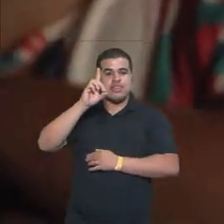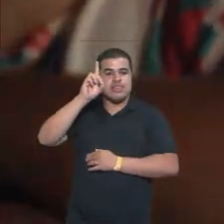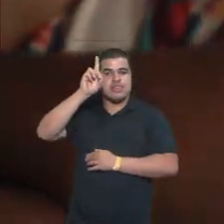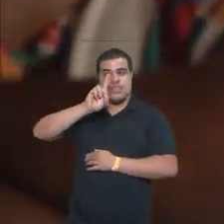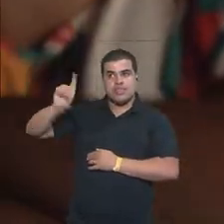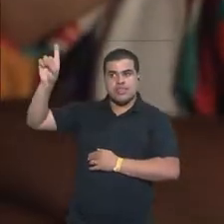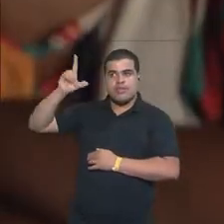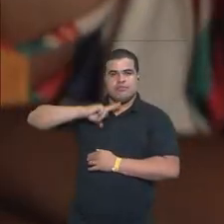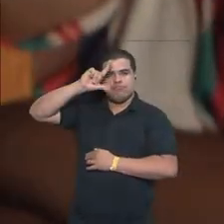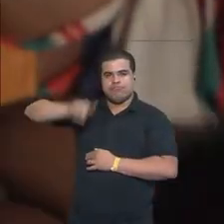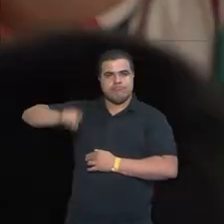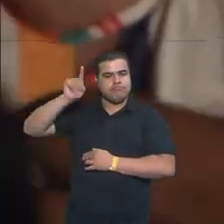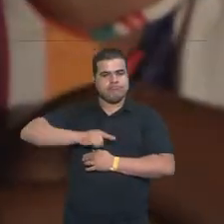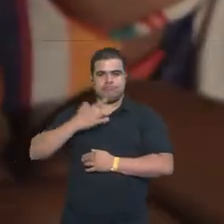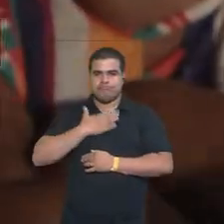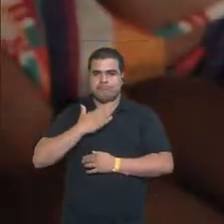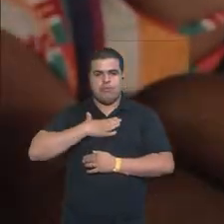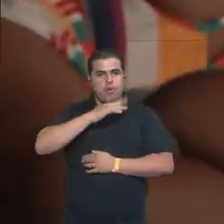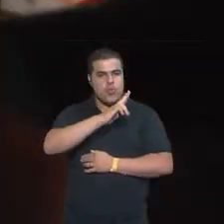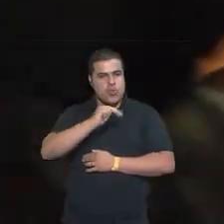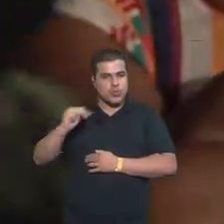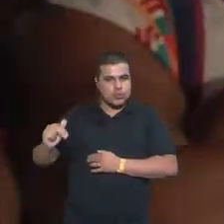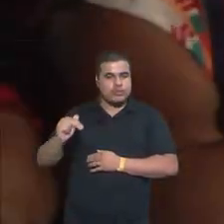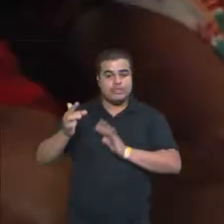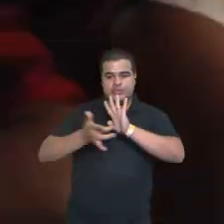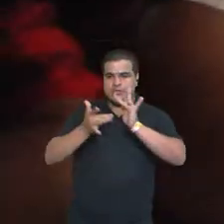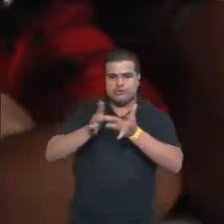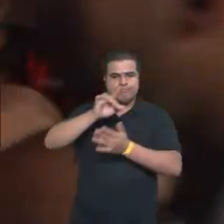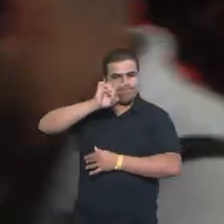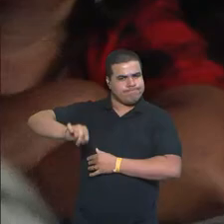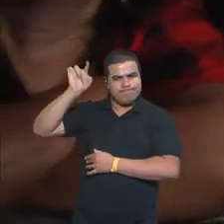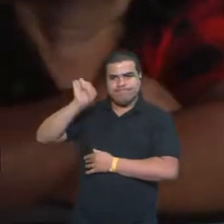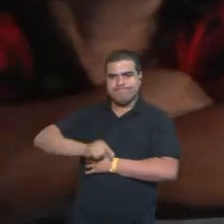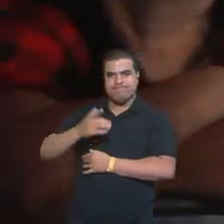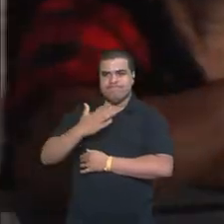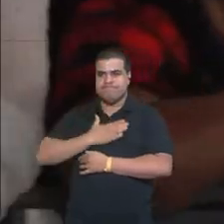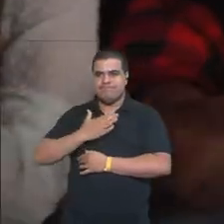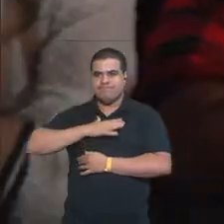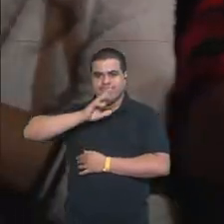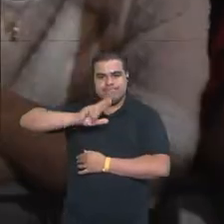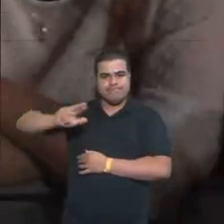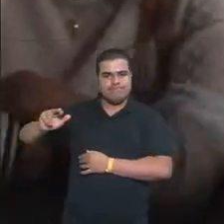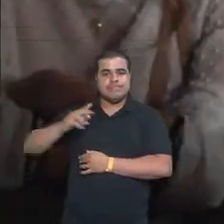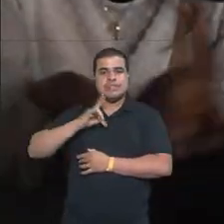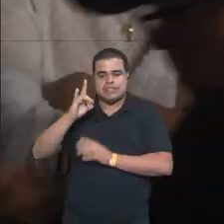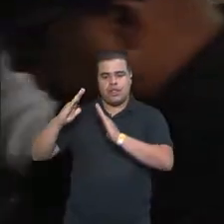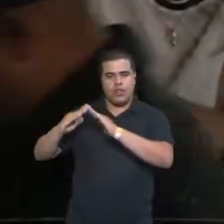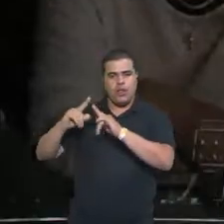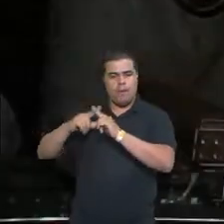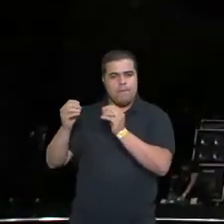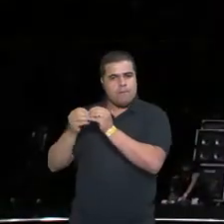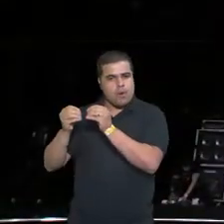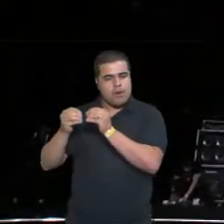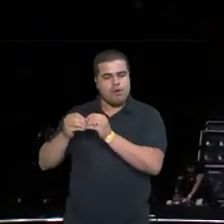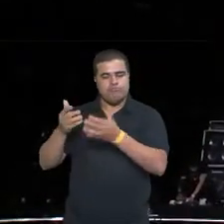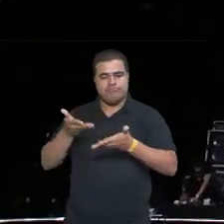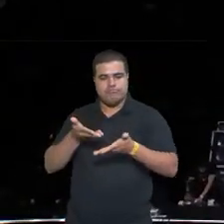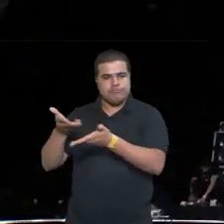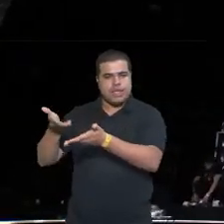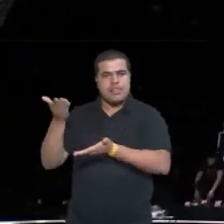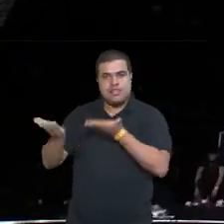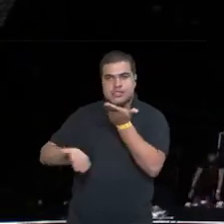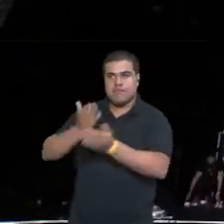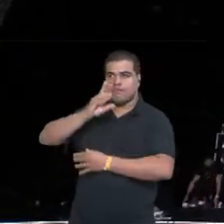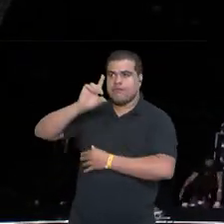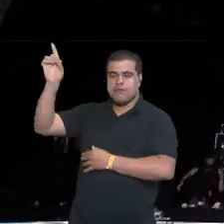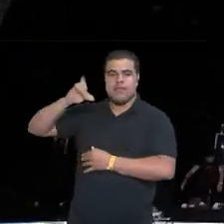desistiu de mim Jesus não desistiu de mim procure uma igreja mais próxima e sirva a Deus porque